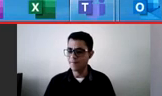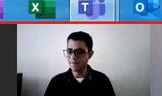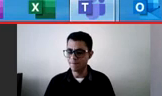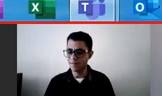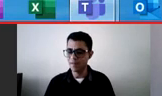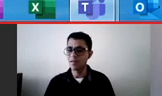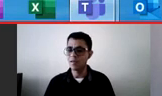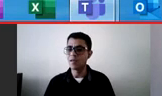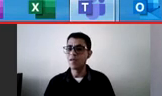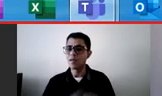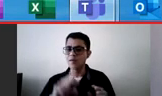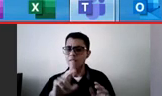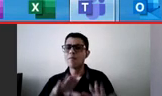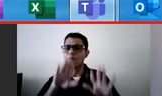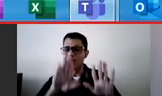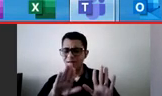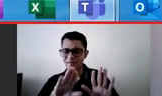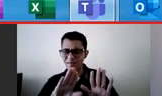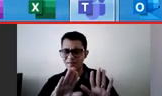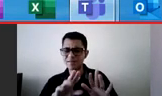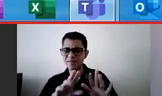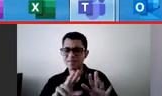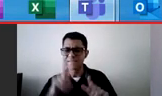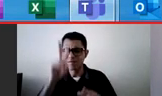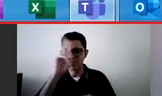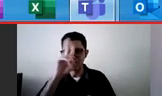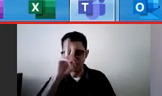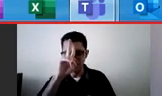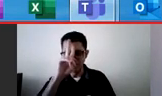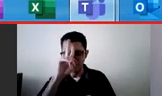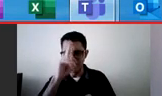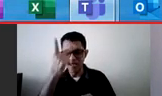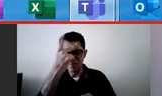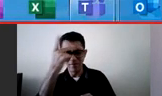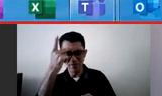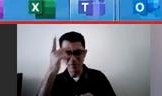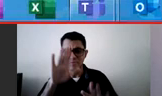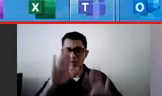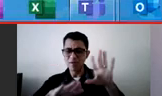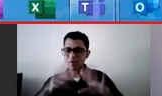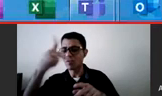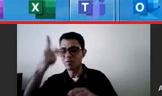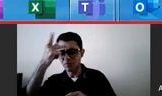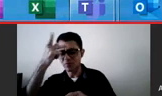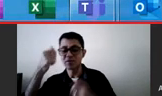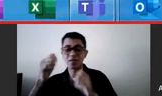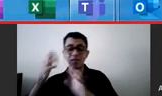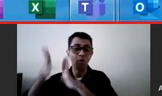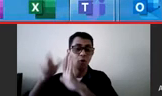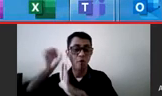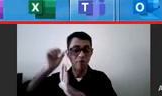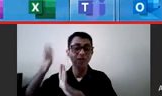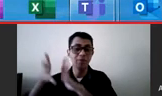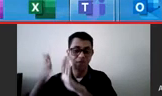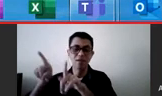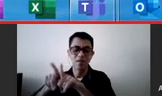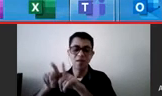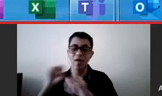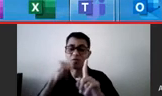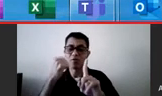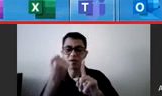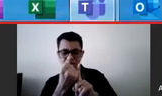Mas são histórias despercebidas pela sociedade. Então, não só esse público, mas qualquer outras pessoas também tem que ser ouvidas, né? A